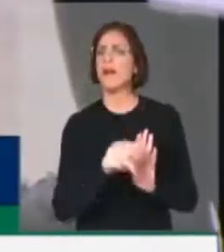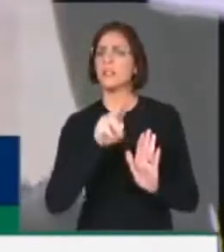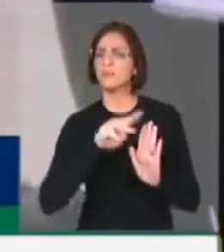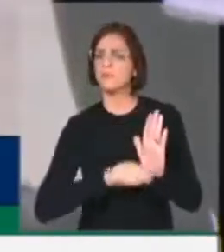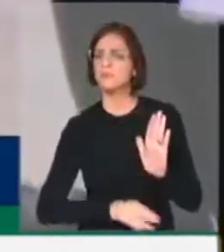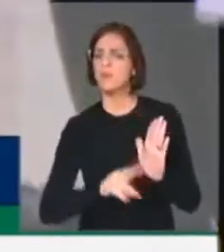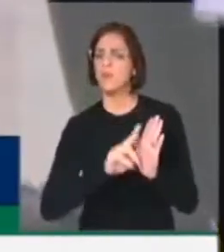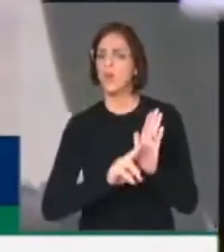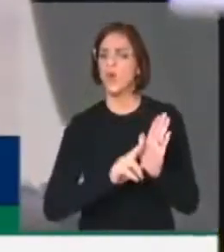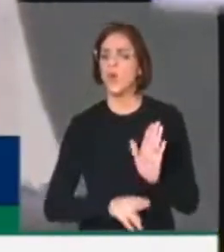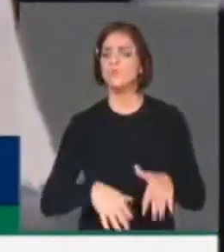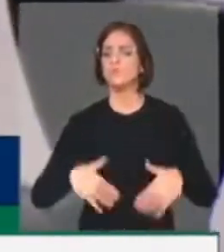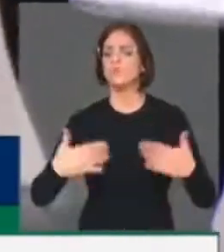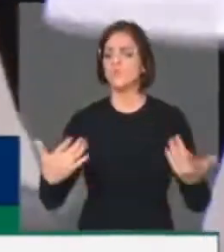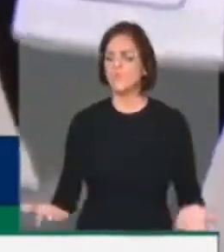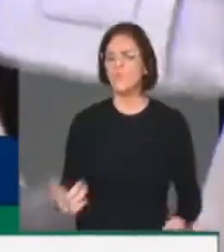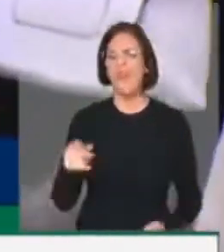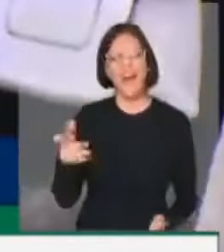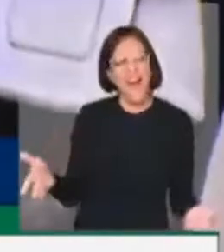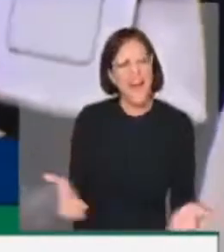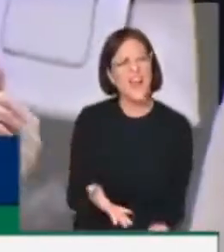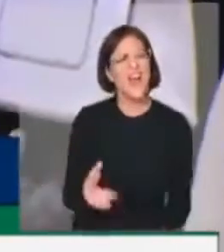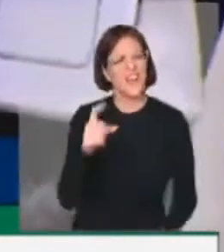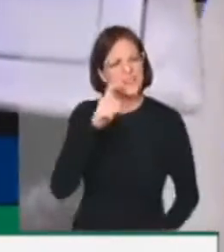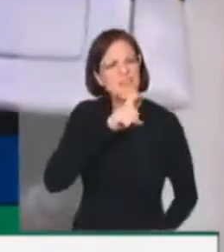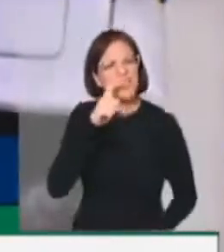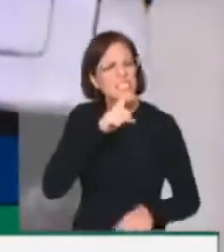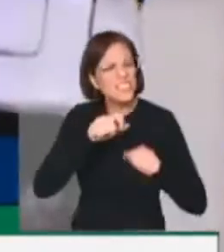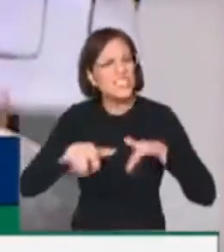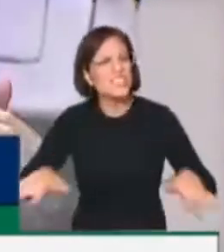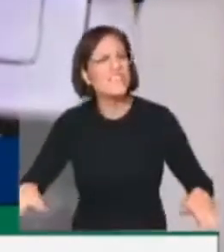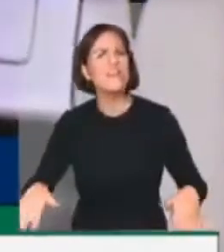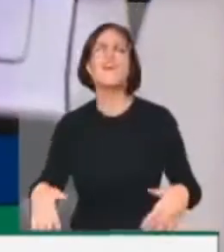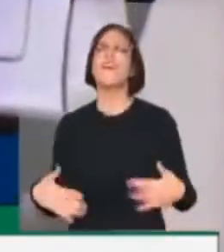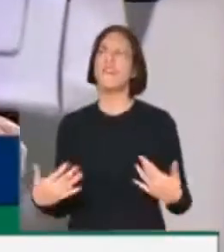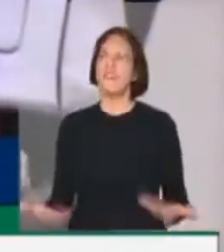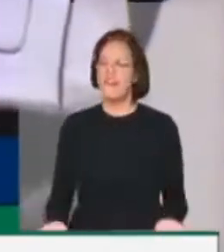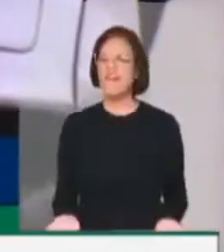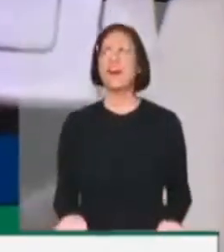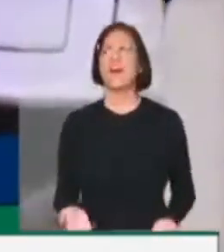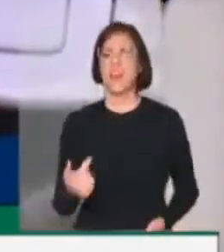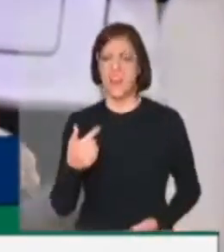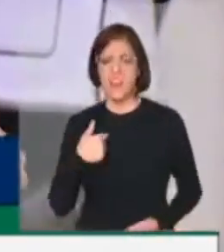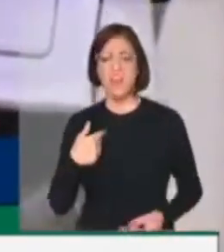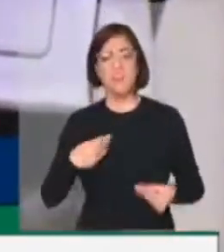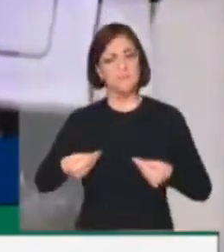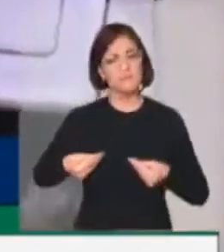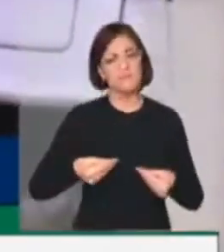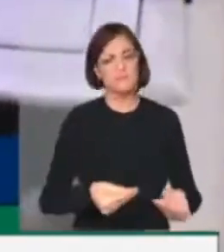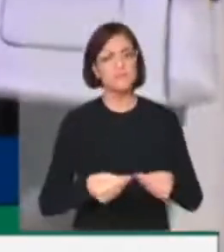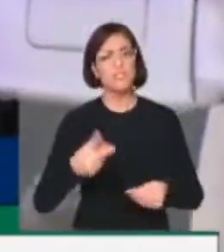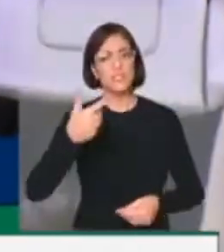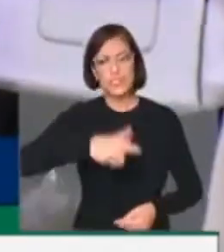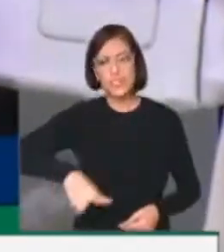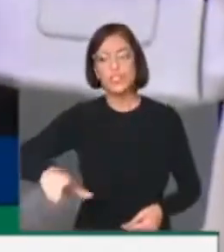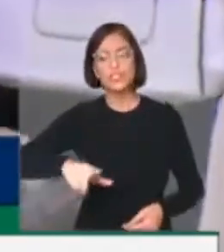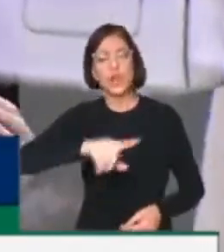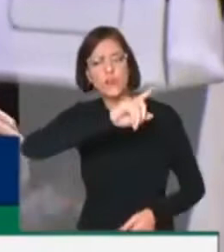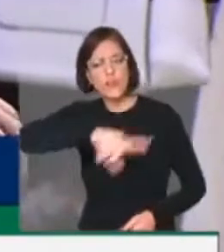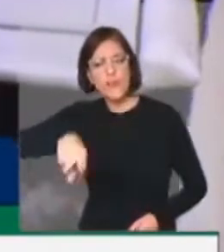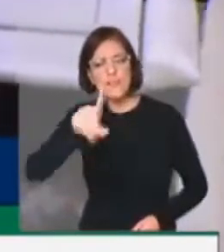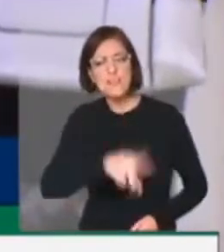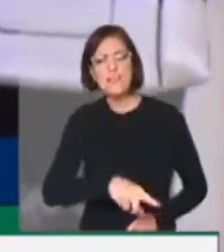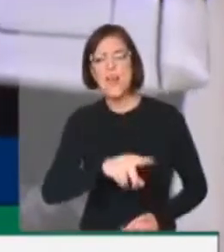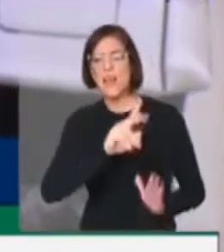ficam distribuindo essa fake news, mas vou protocolar outro documento para impugnar essa lista,